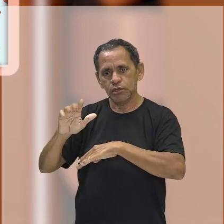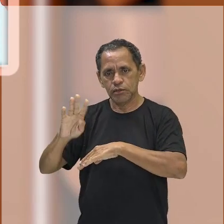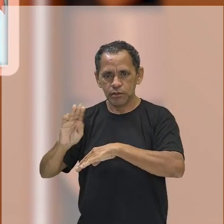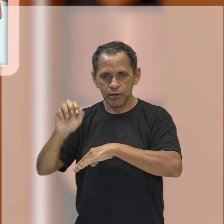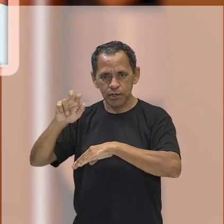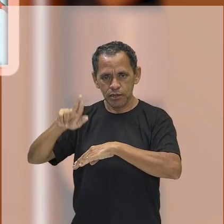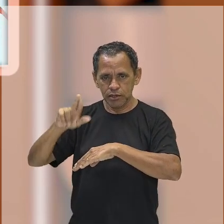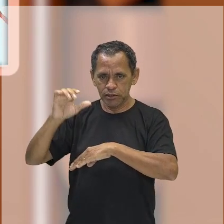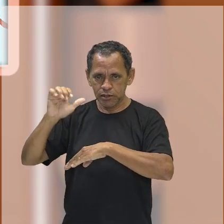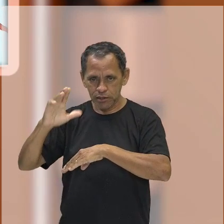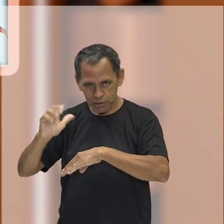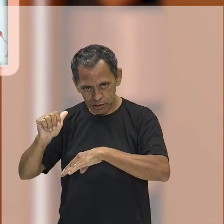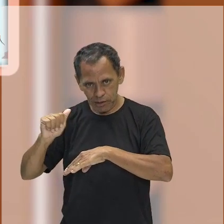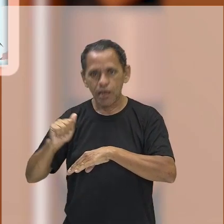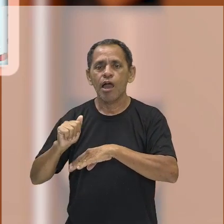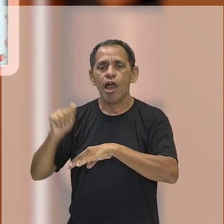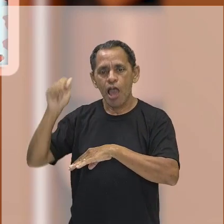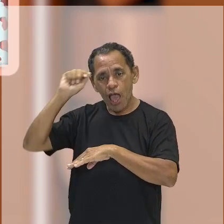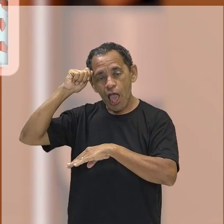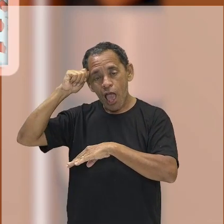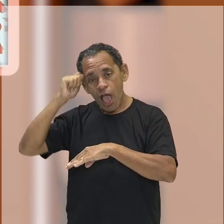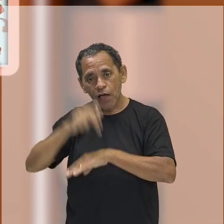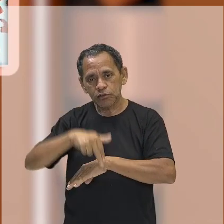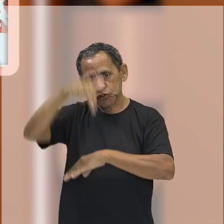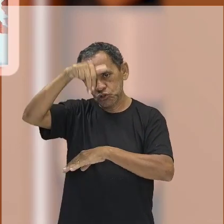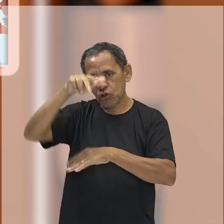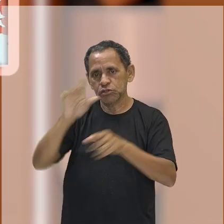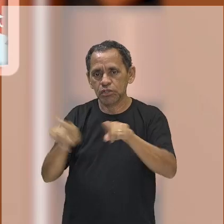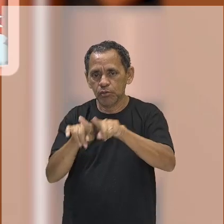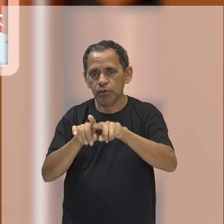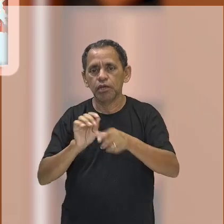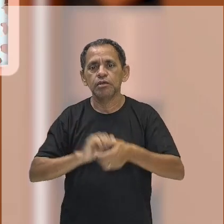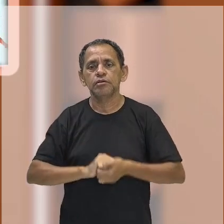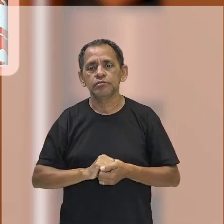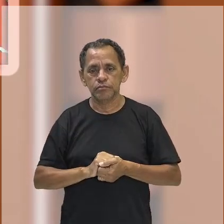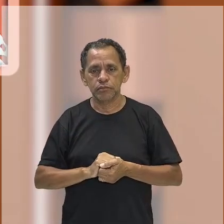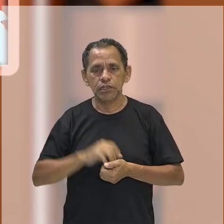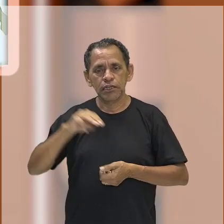África. Fixaram-se na Mauritânia, norte da África.